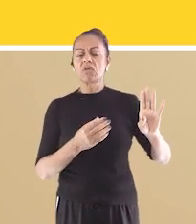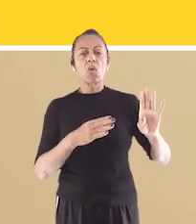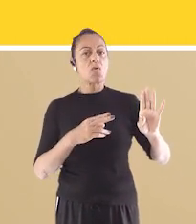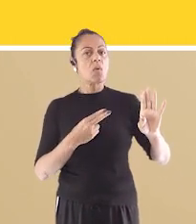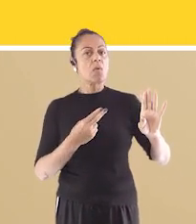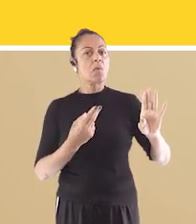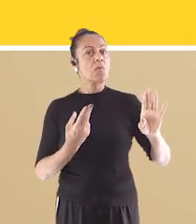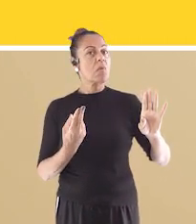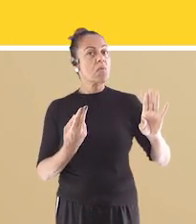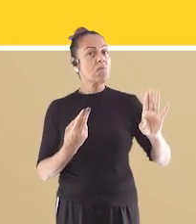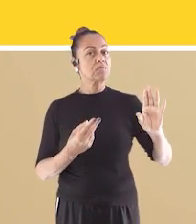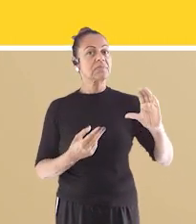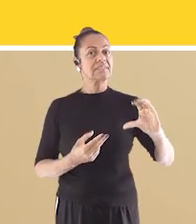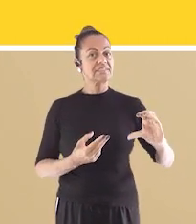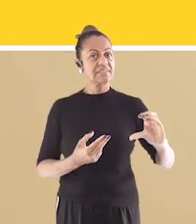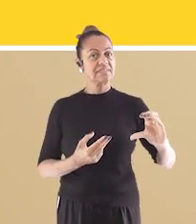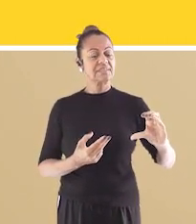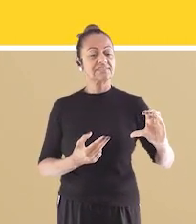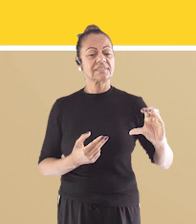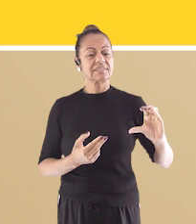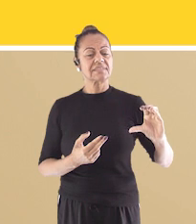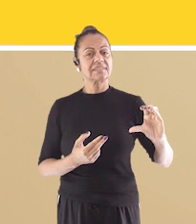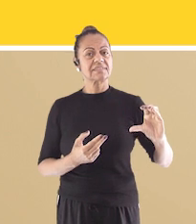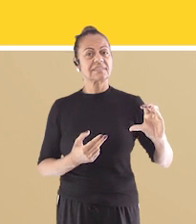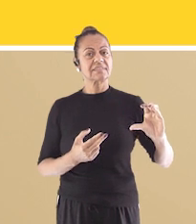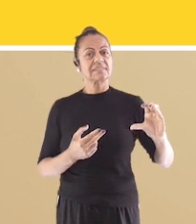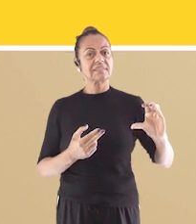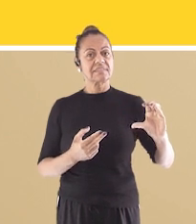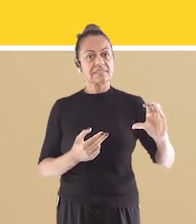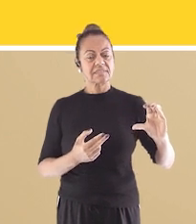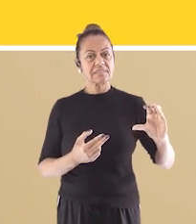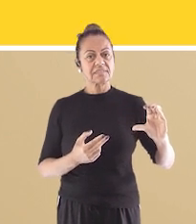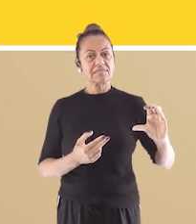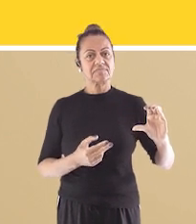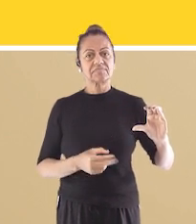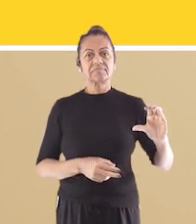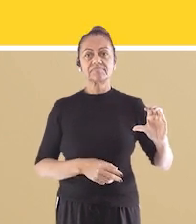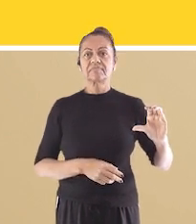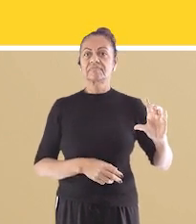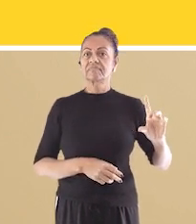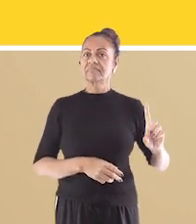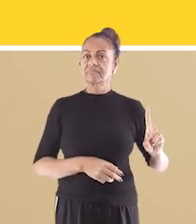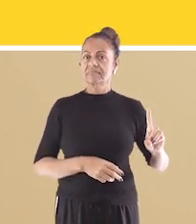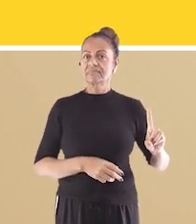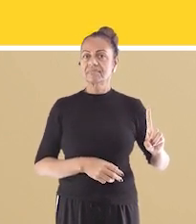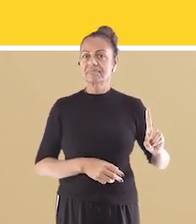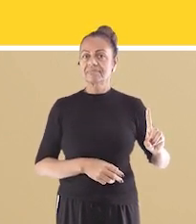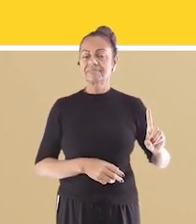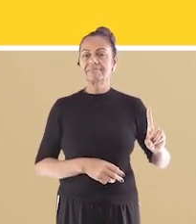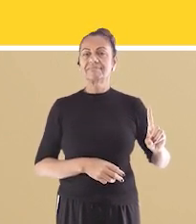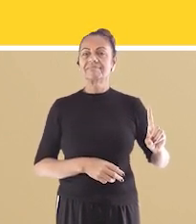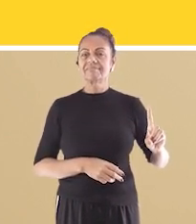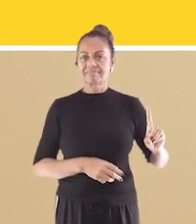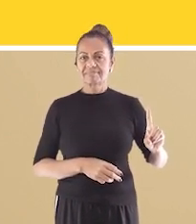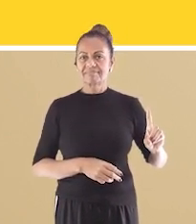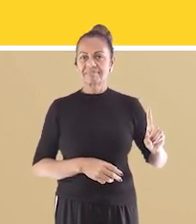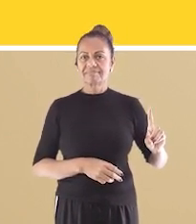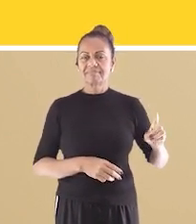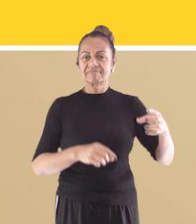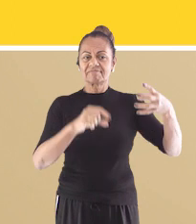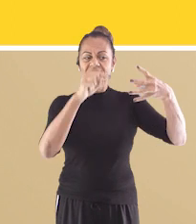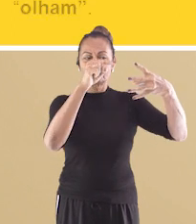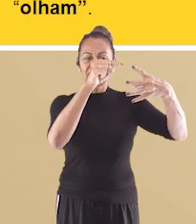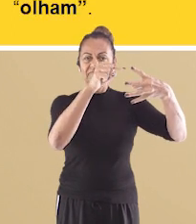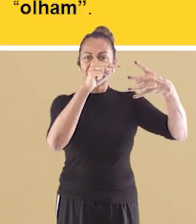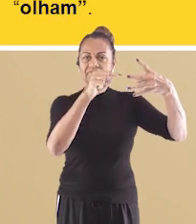Bananeiras rima com laranjeiras, cantar rima com devagar. Letra C. Olham rima com